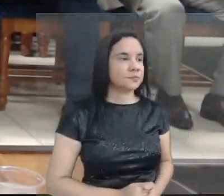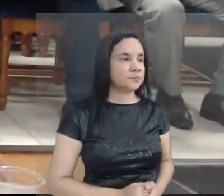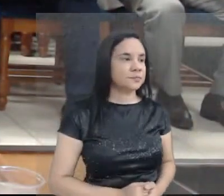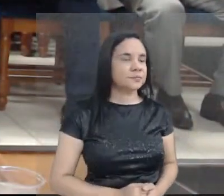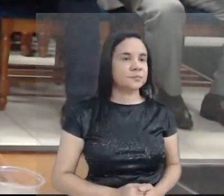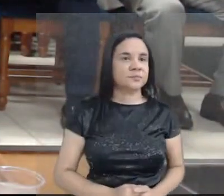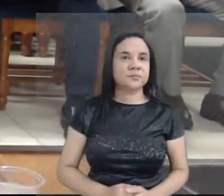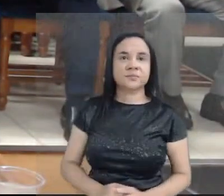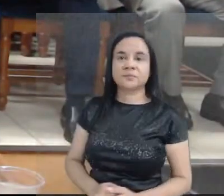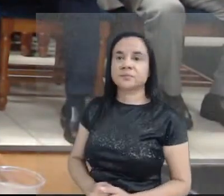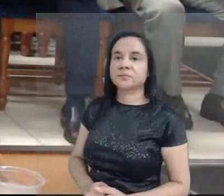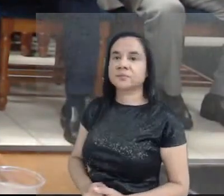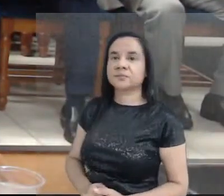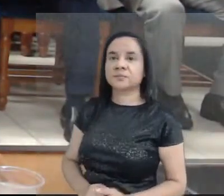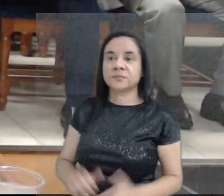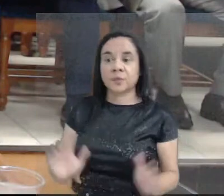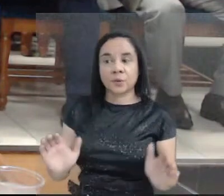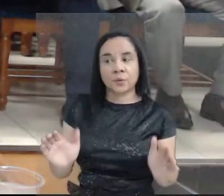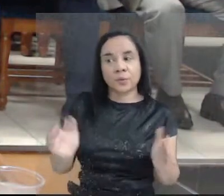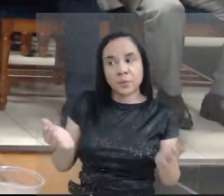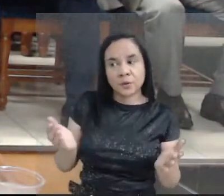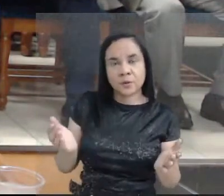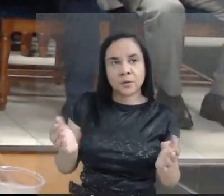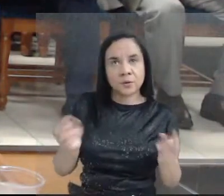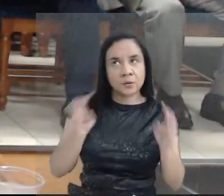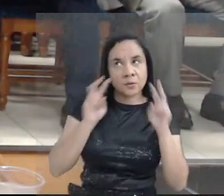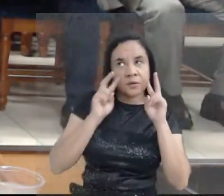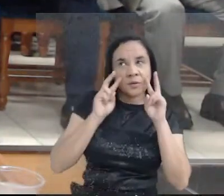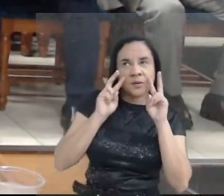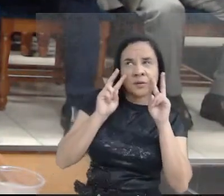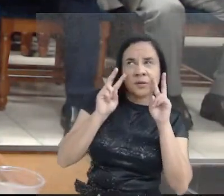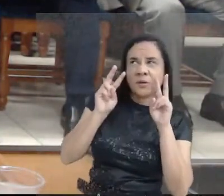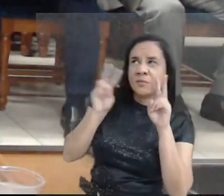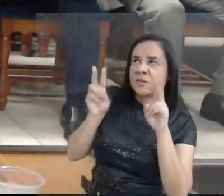Quando você observa do Monte das Oliveiras, Jerusalém,